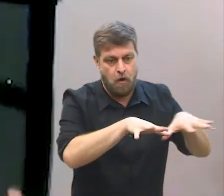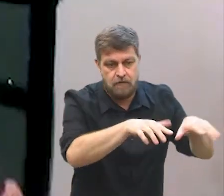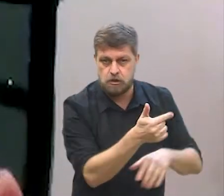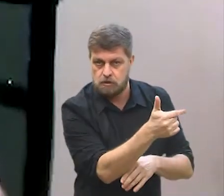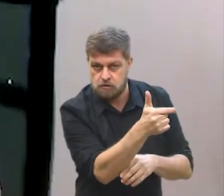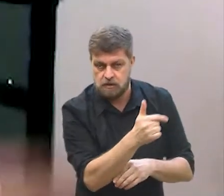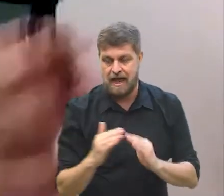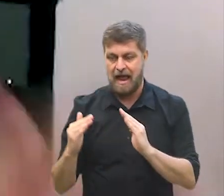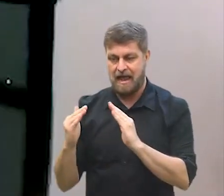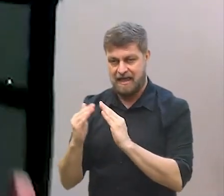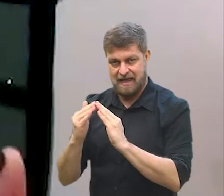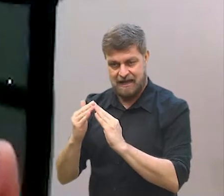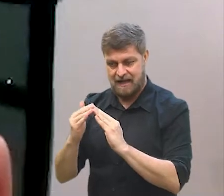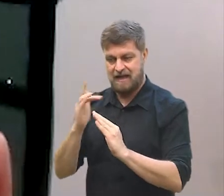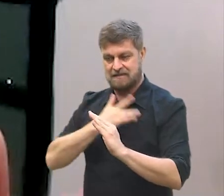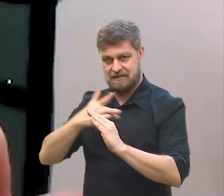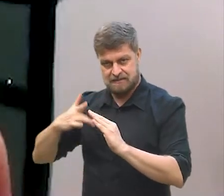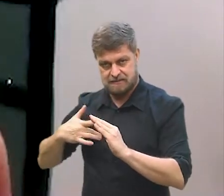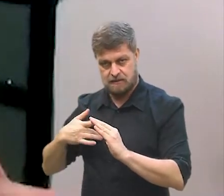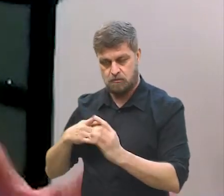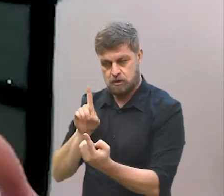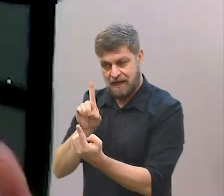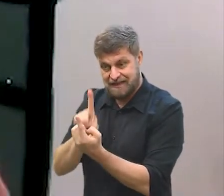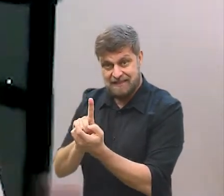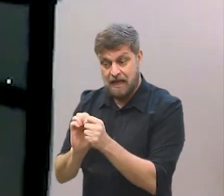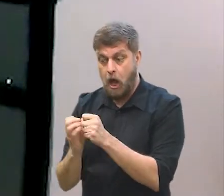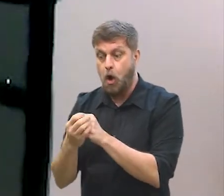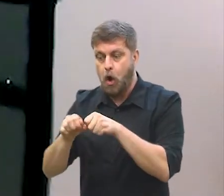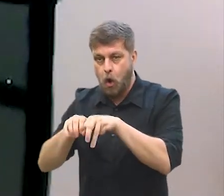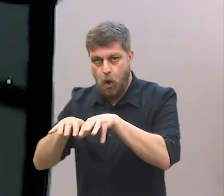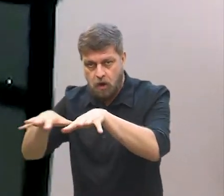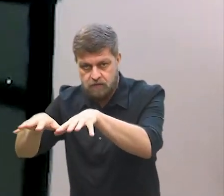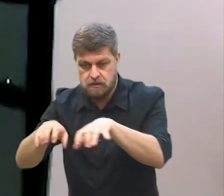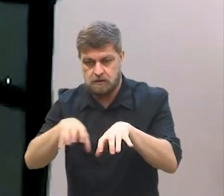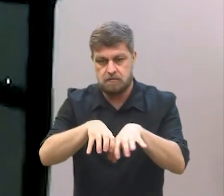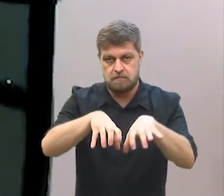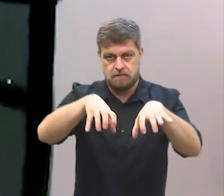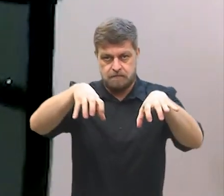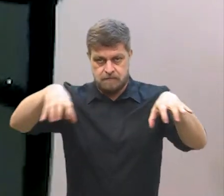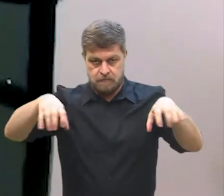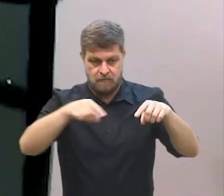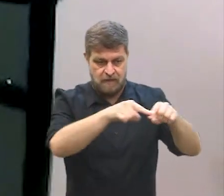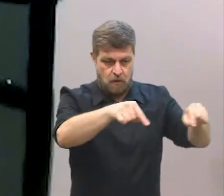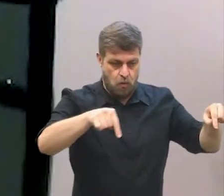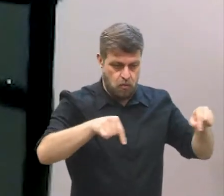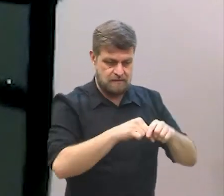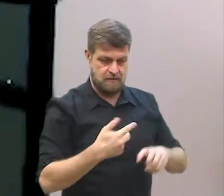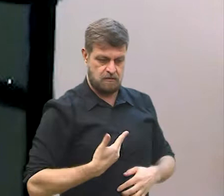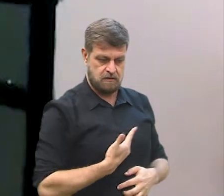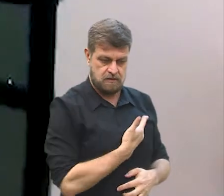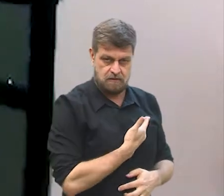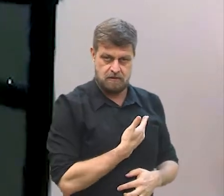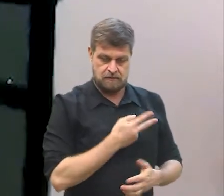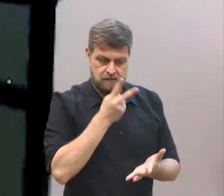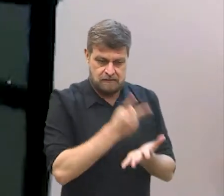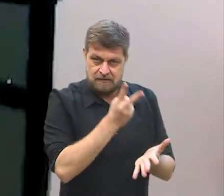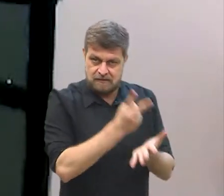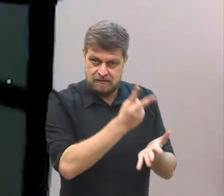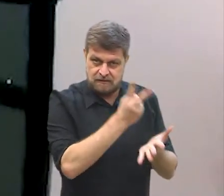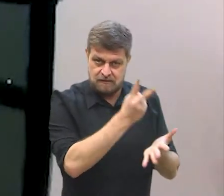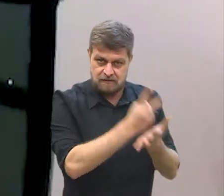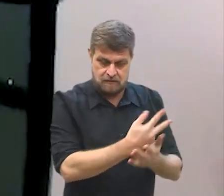a gente deixou o Hospital Veracruz para internações e cuidar dos pacientes que não fossem Covid. Então, lá a gente